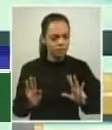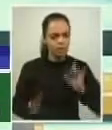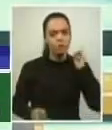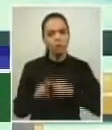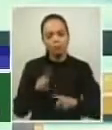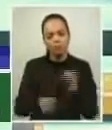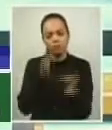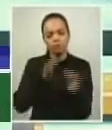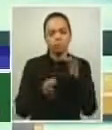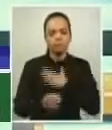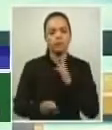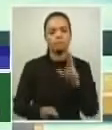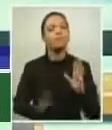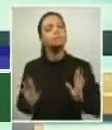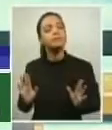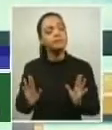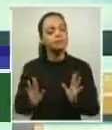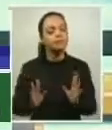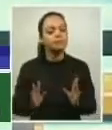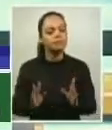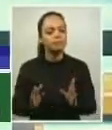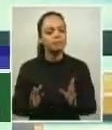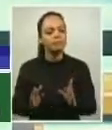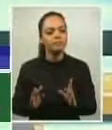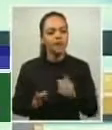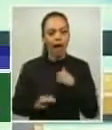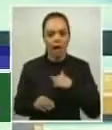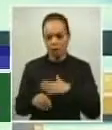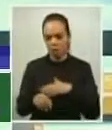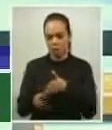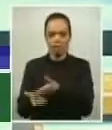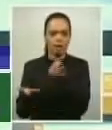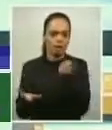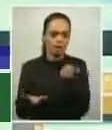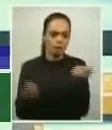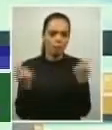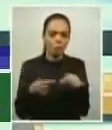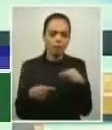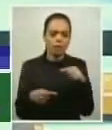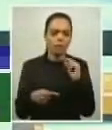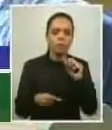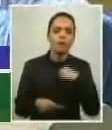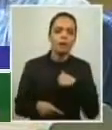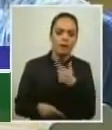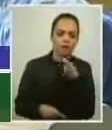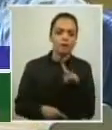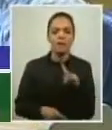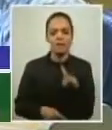me representar a revelia contrário daquilo que eu